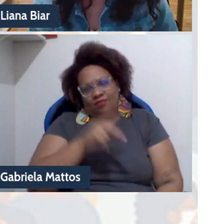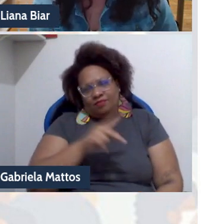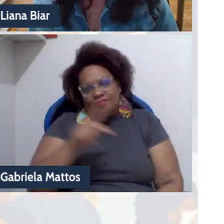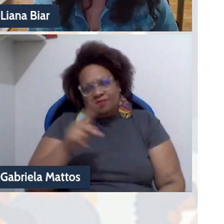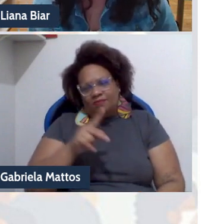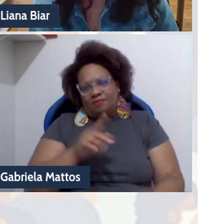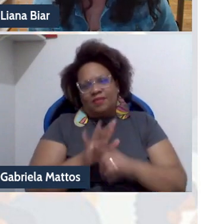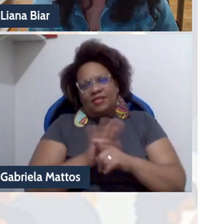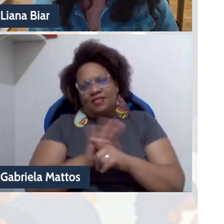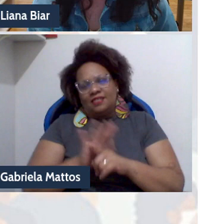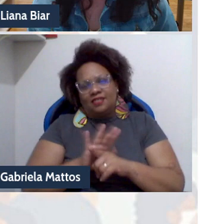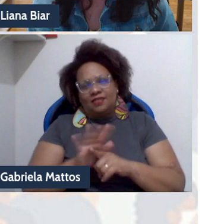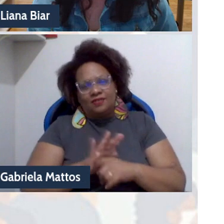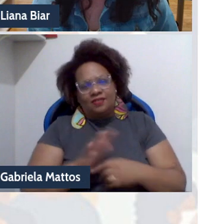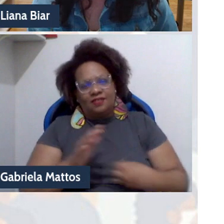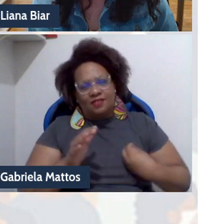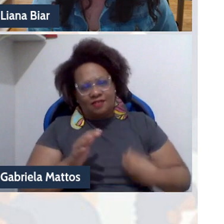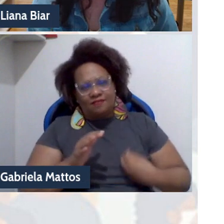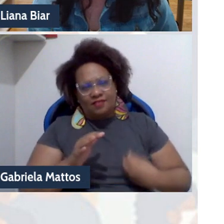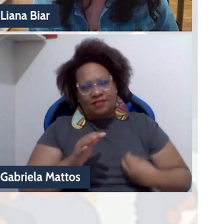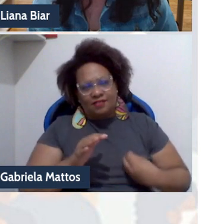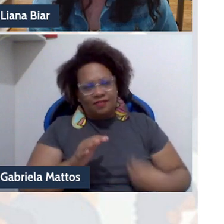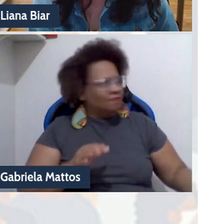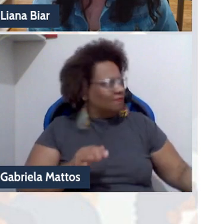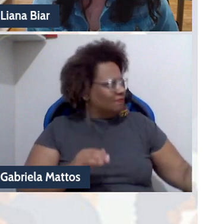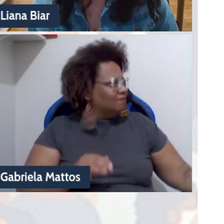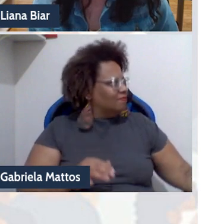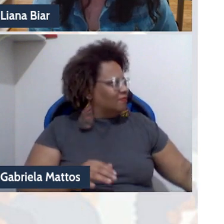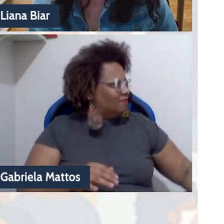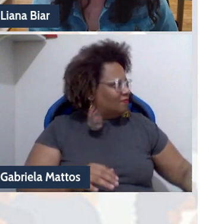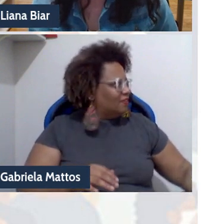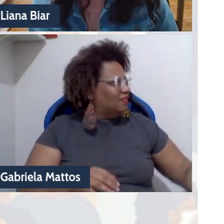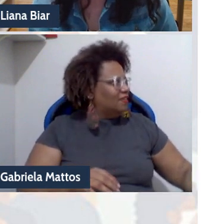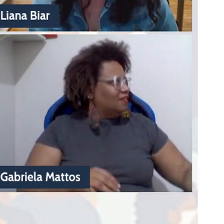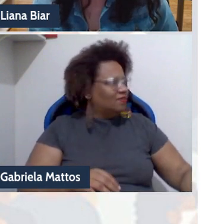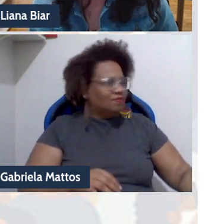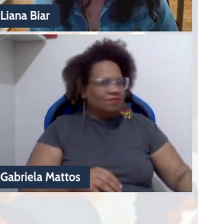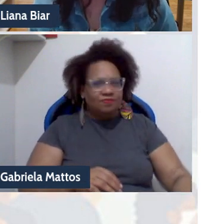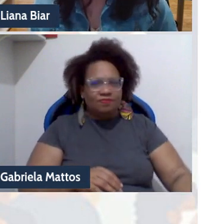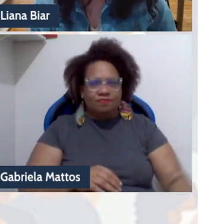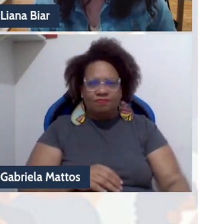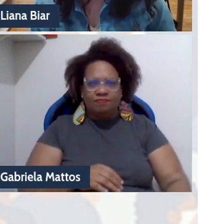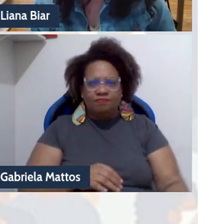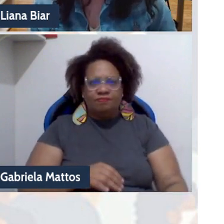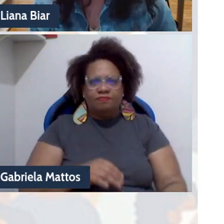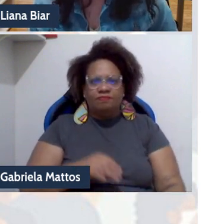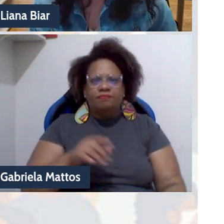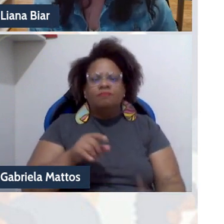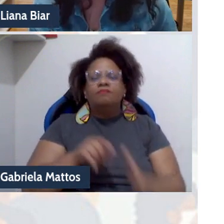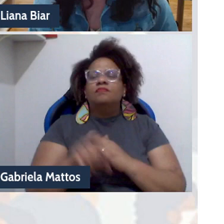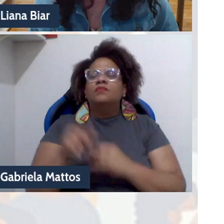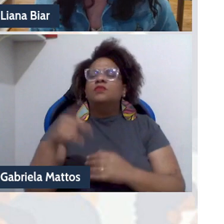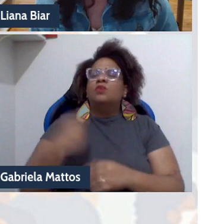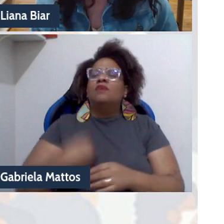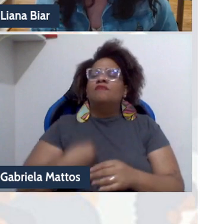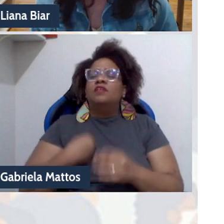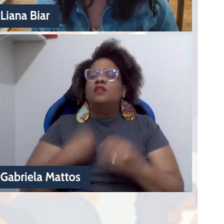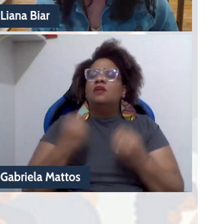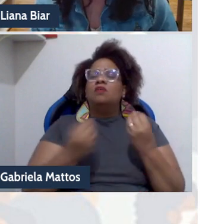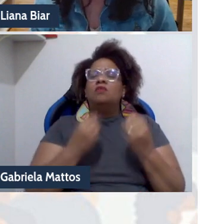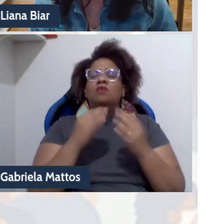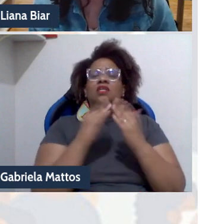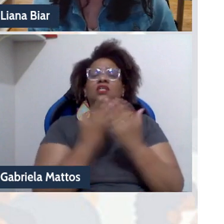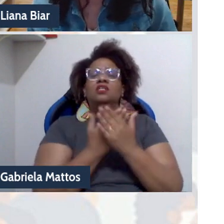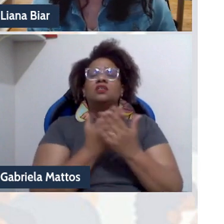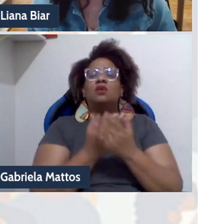aqui participando da CBLA. Eu pergunto à Silvia como é que ficou a vida dela depois que a escola teve que parar, e aí ela logo